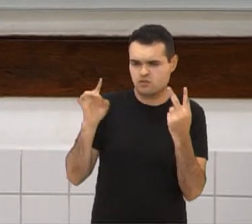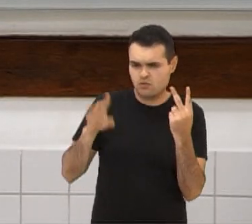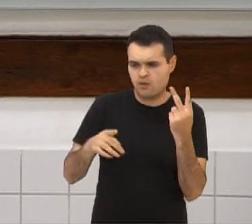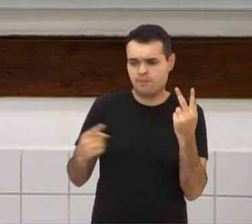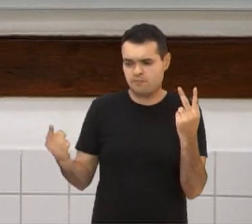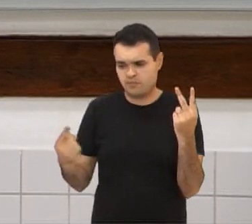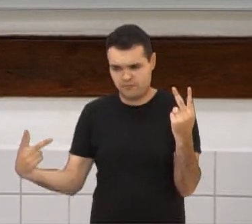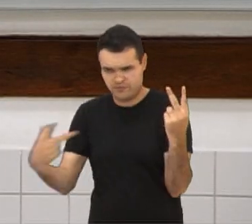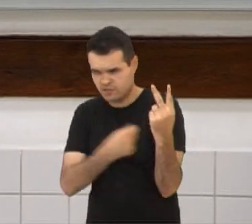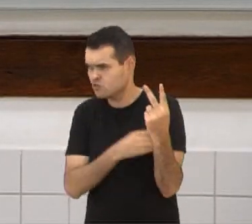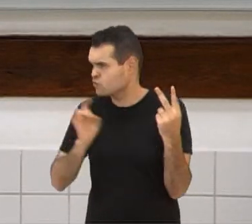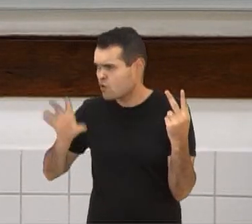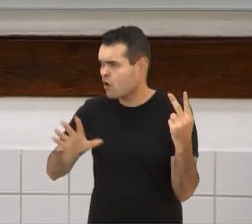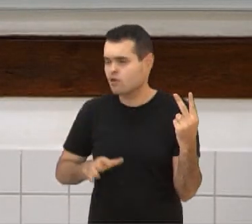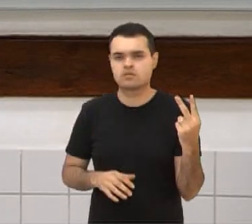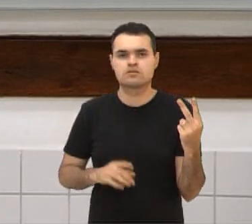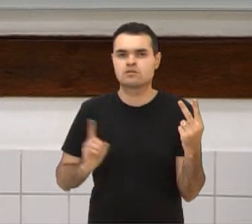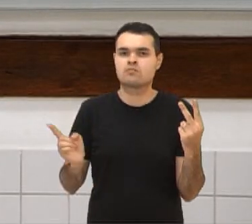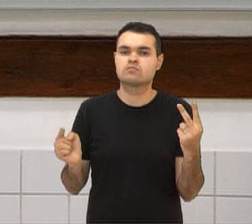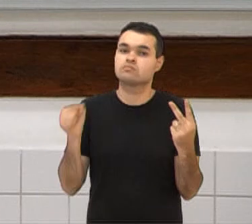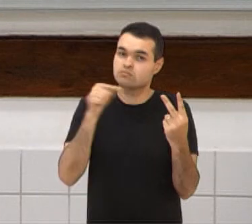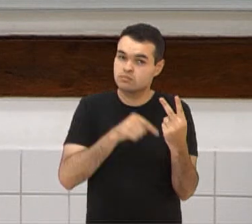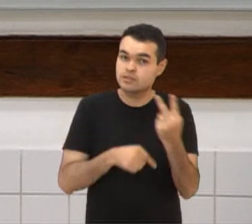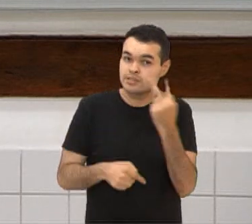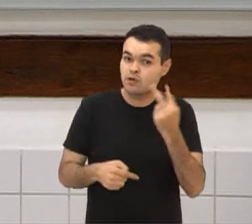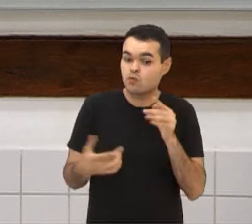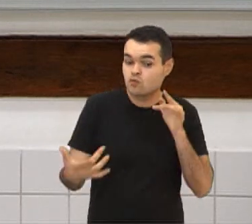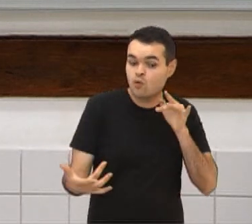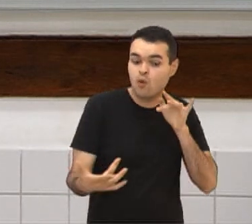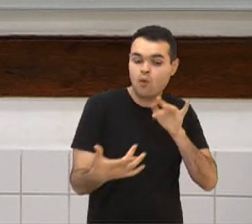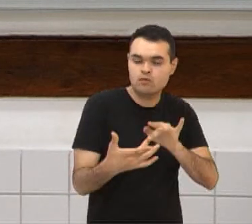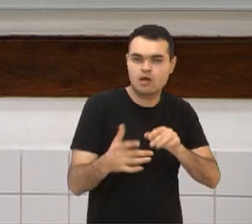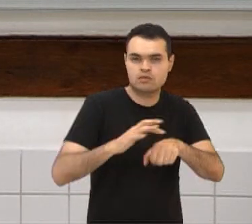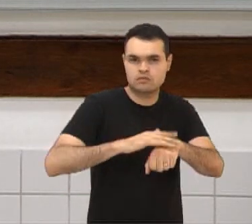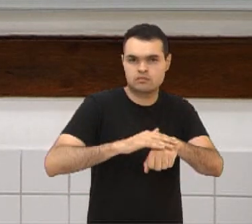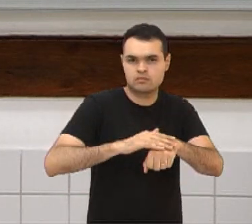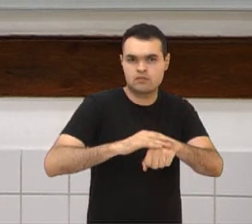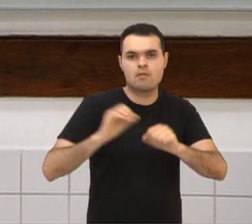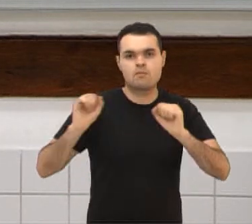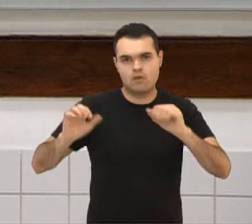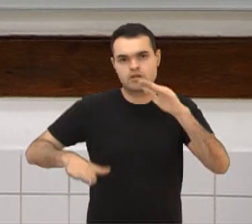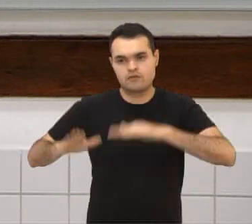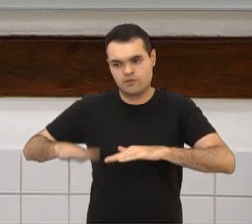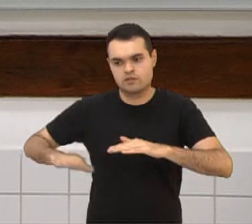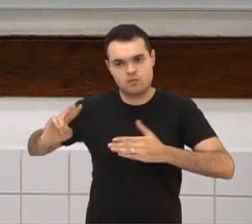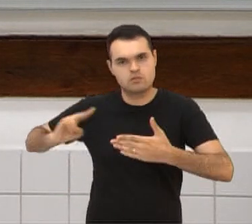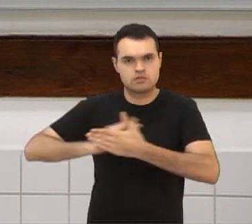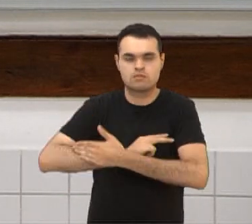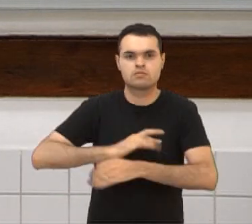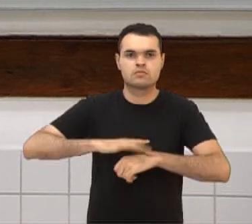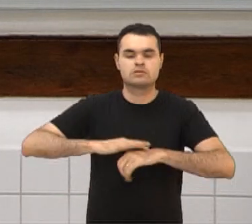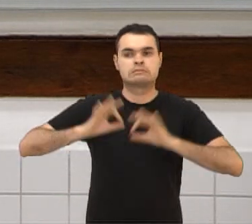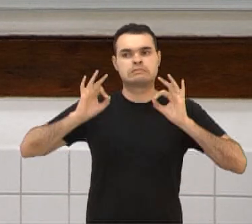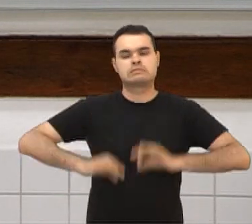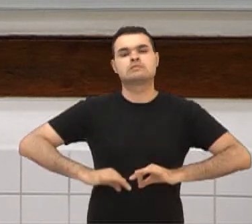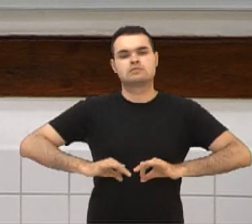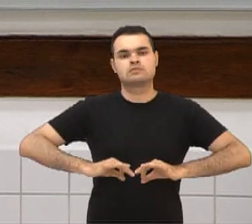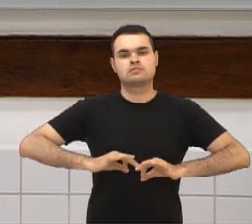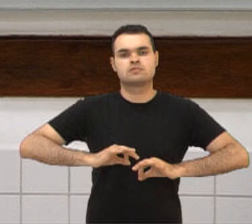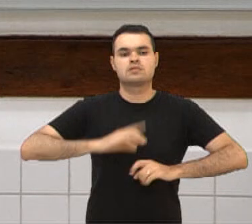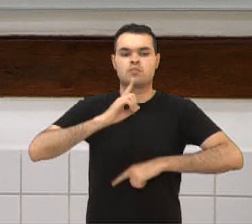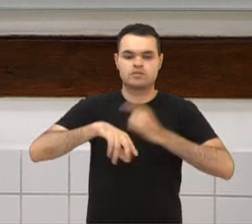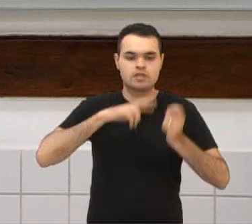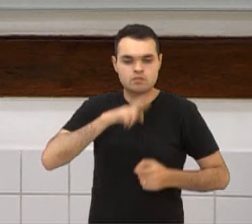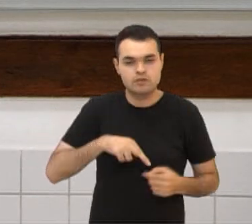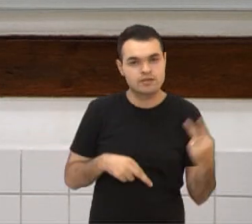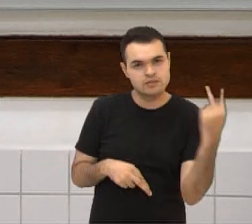toma a vacina? Não, quando você tem o segundo contato com o antígeno. Então, você pode ter ficado doente de verdade. E a tua resposta secundária vai ser